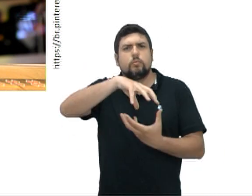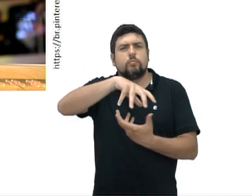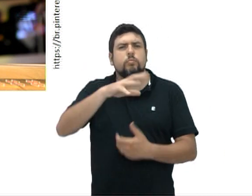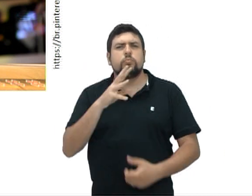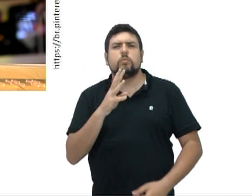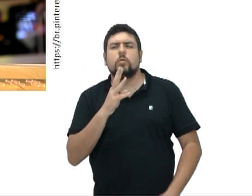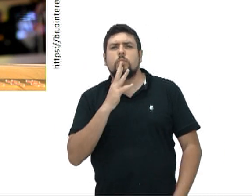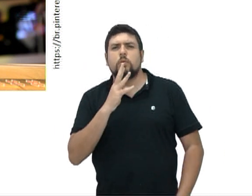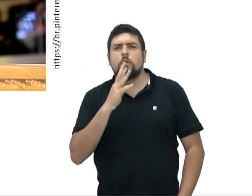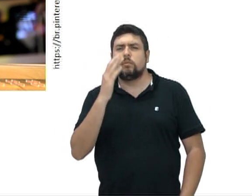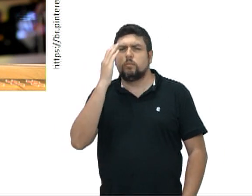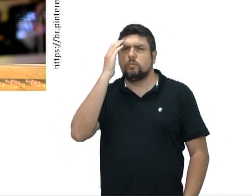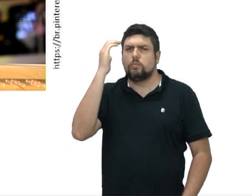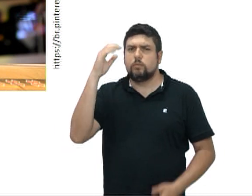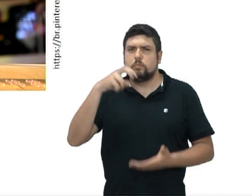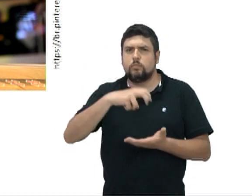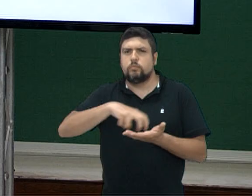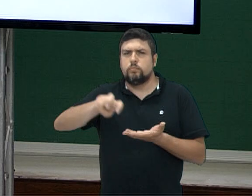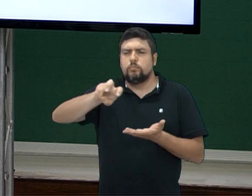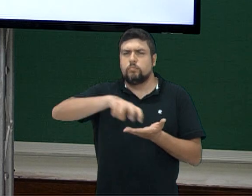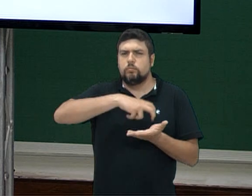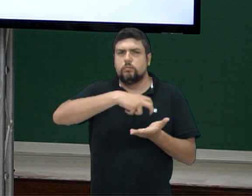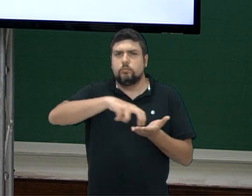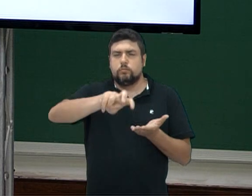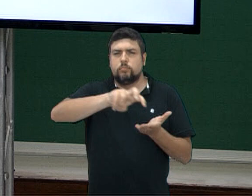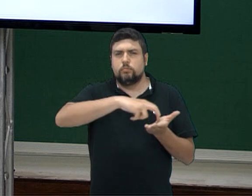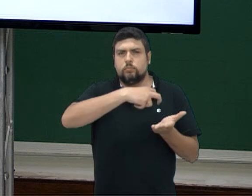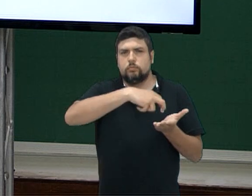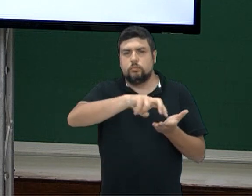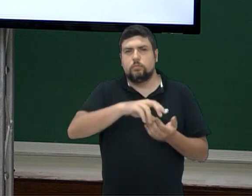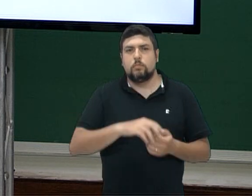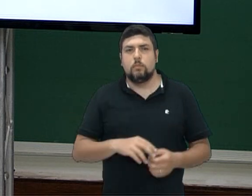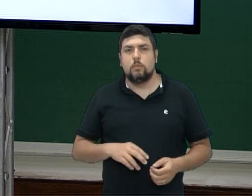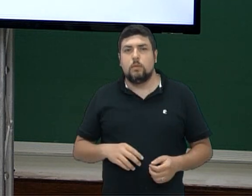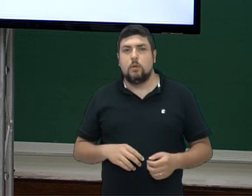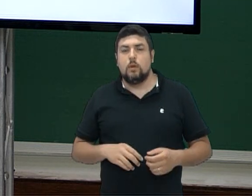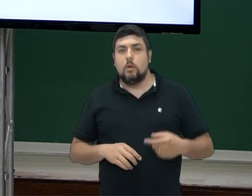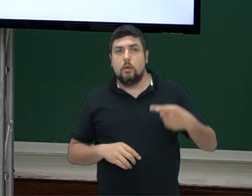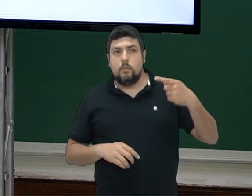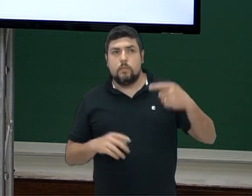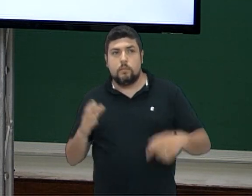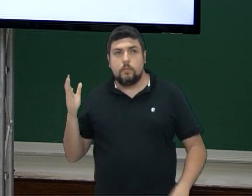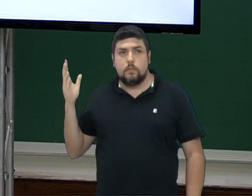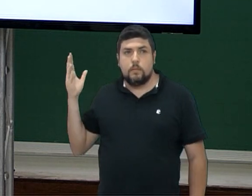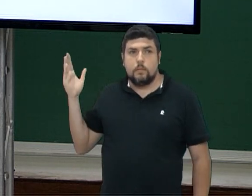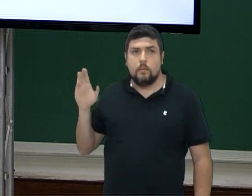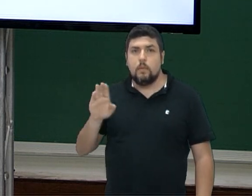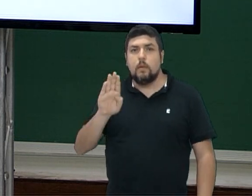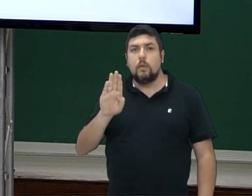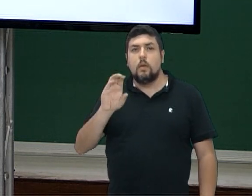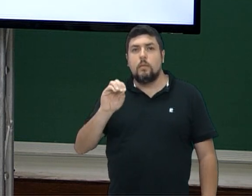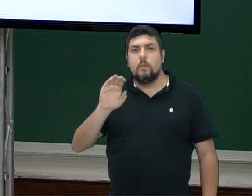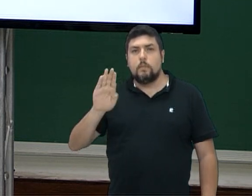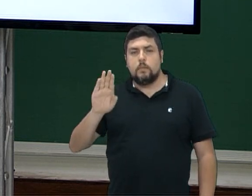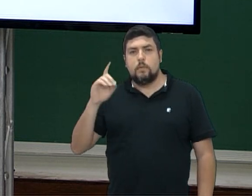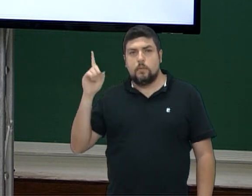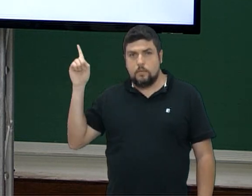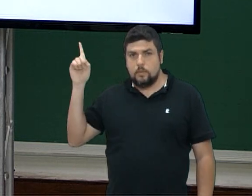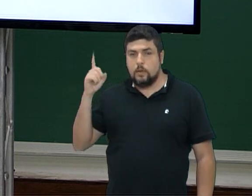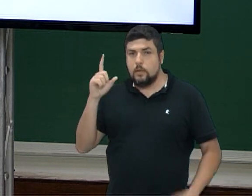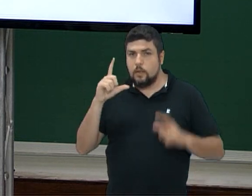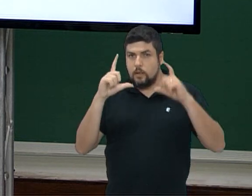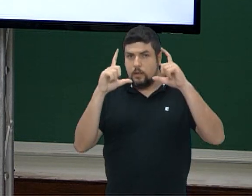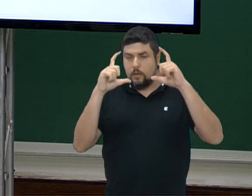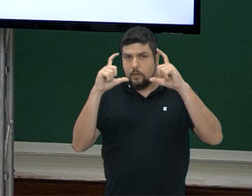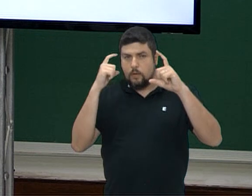primeiros skatistas a se destacar. E hoje ele é bastante conhecido ali pela mega rampa, né? Temos o Sandro Dias, conhecido